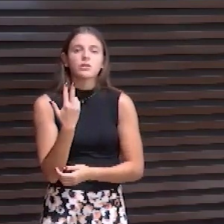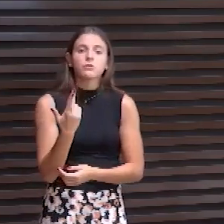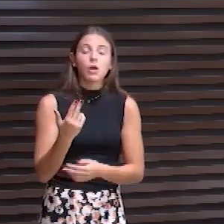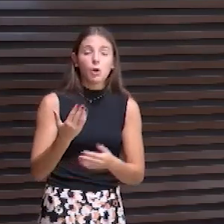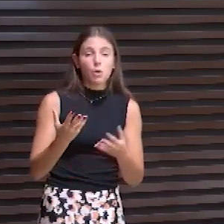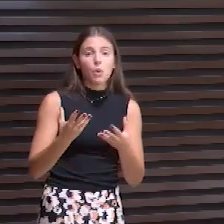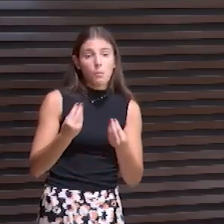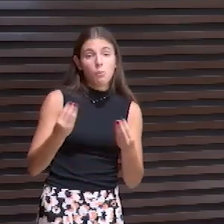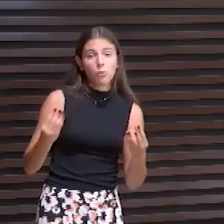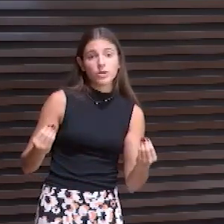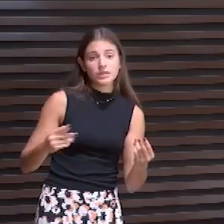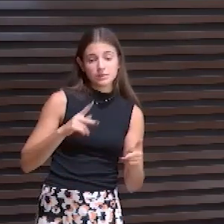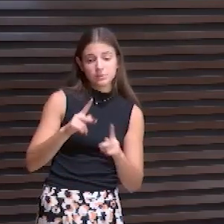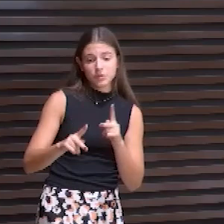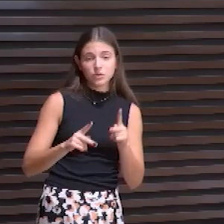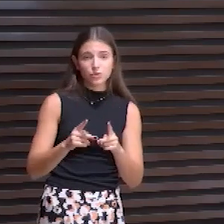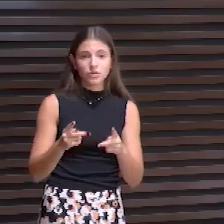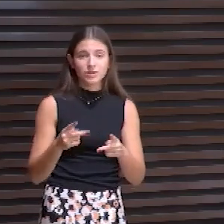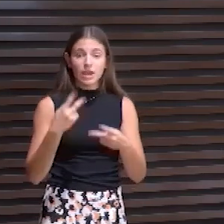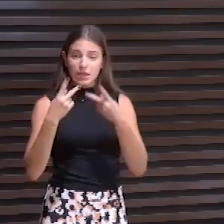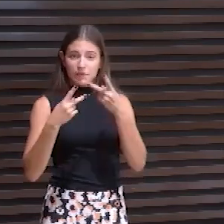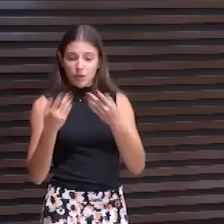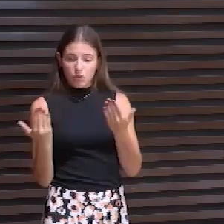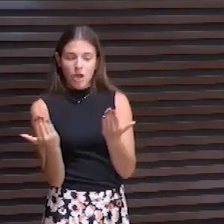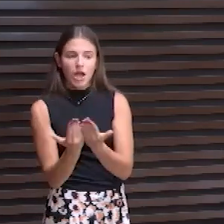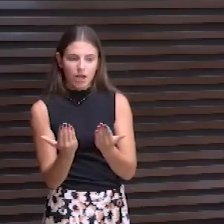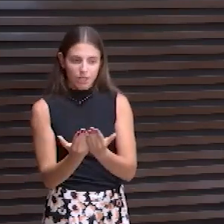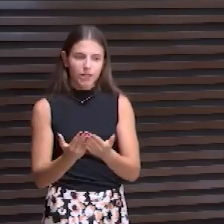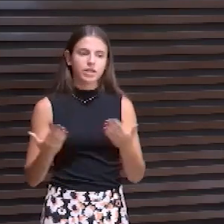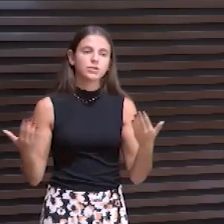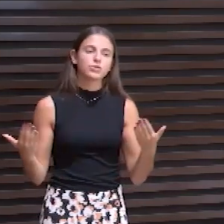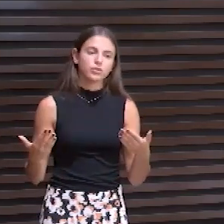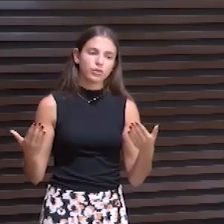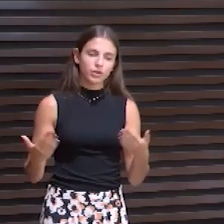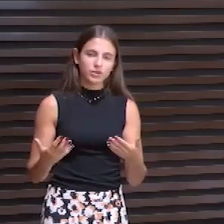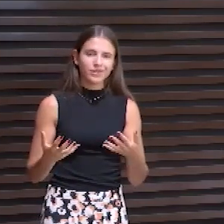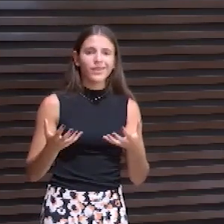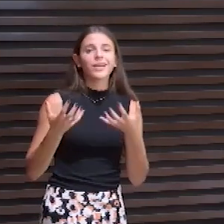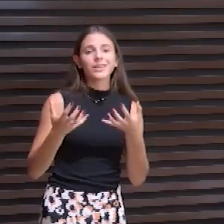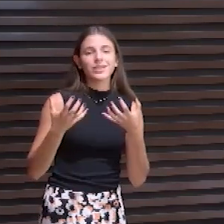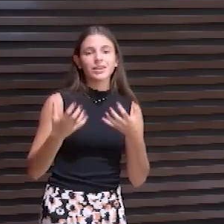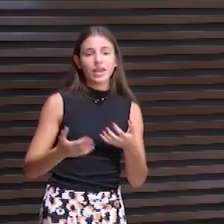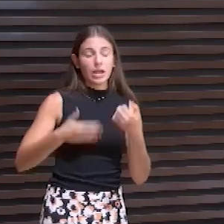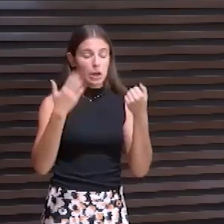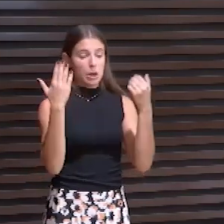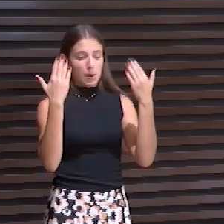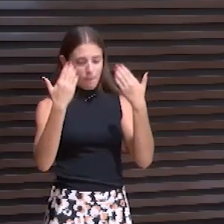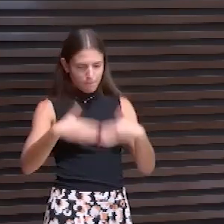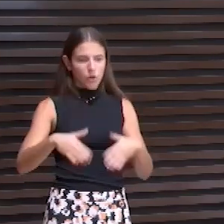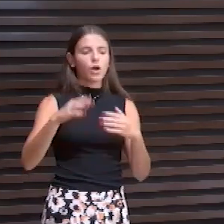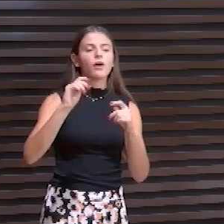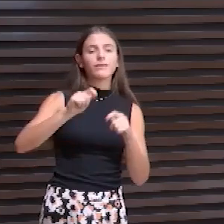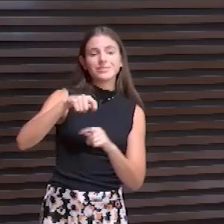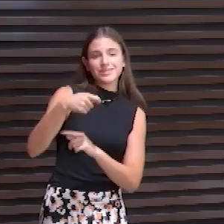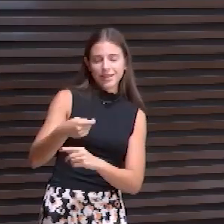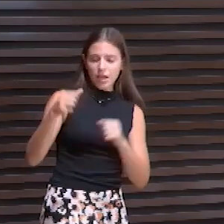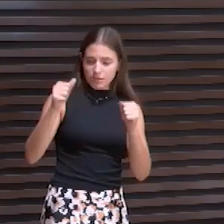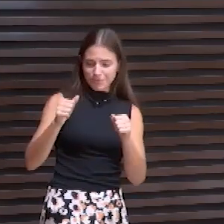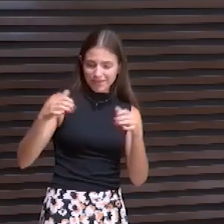cristandade hoje faz. Querem sinais, querem provas, querem experiências, querem